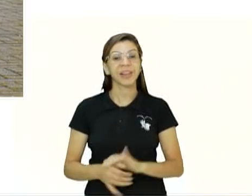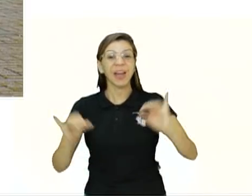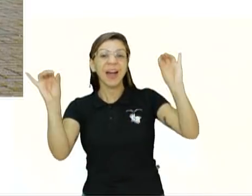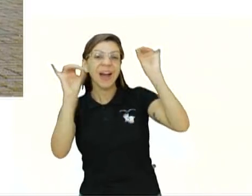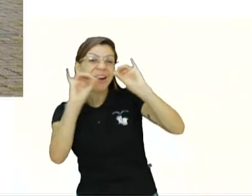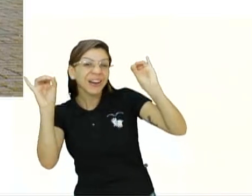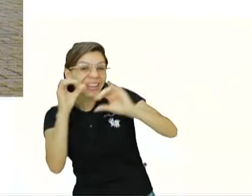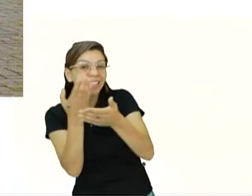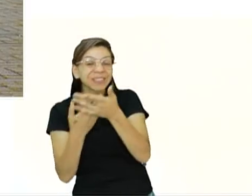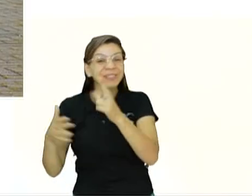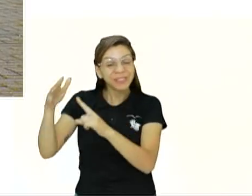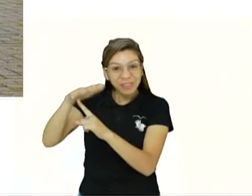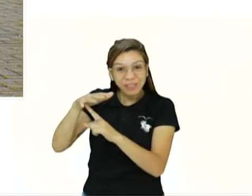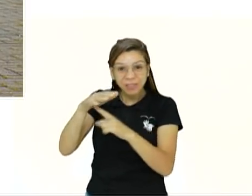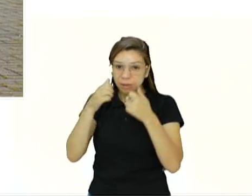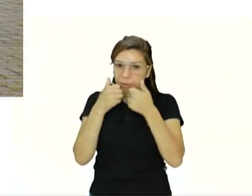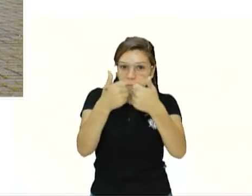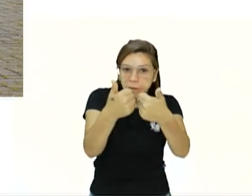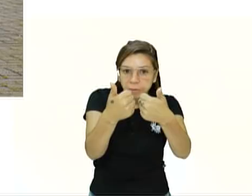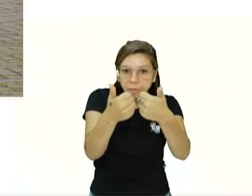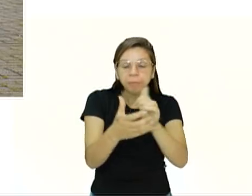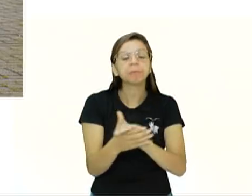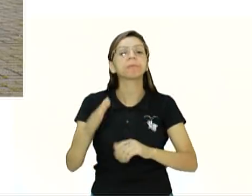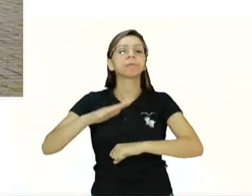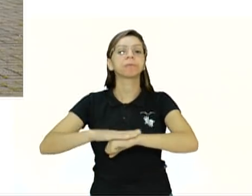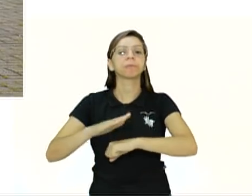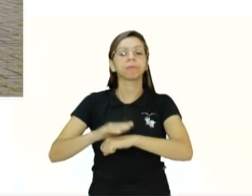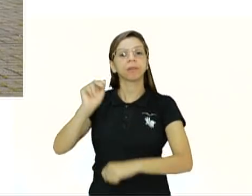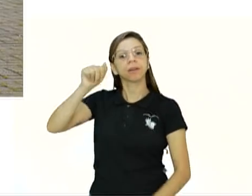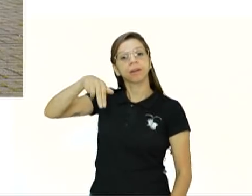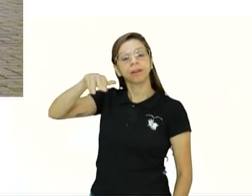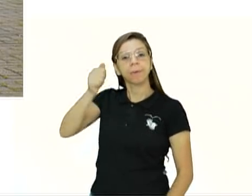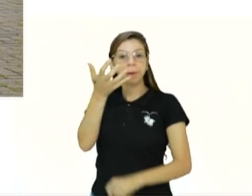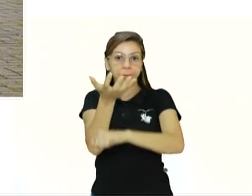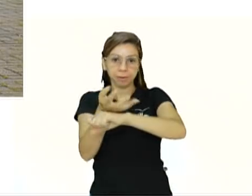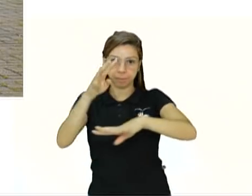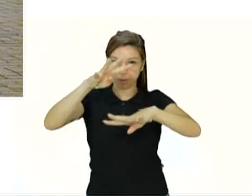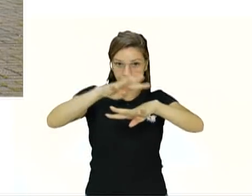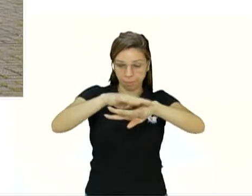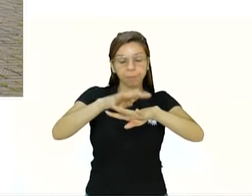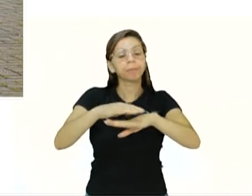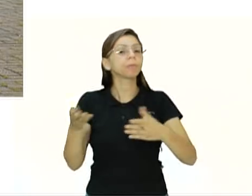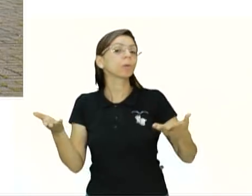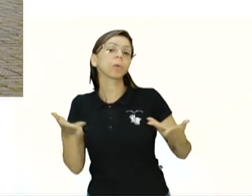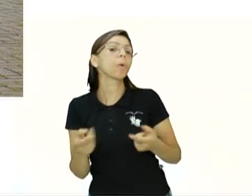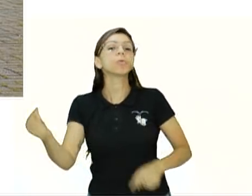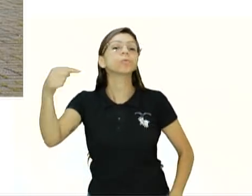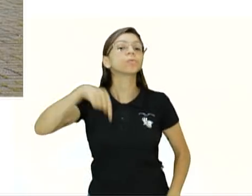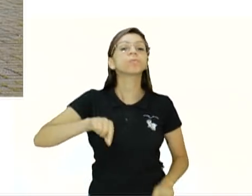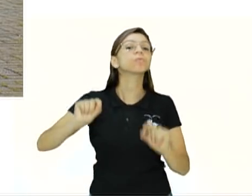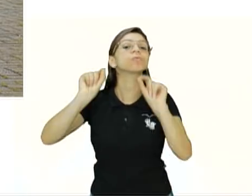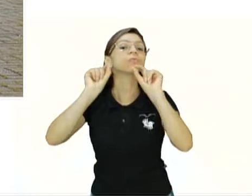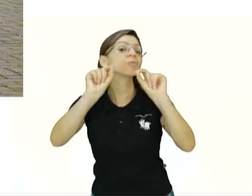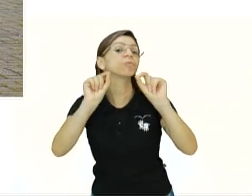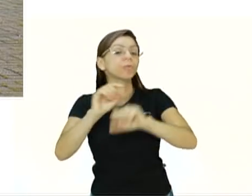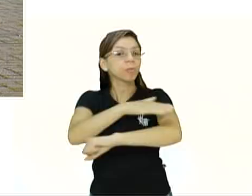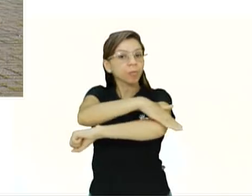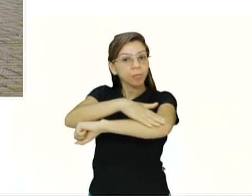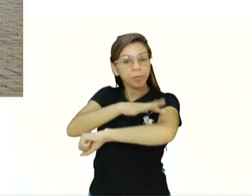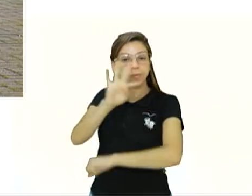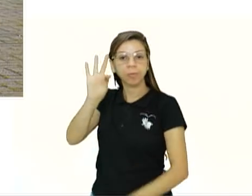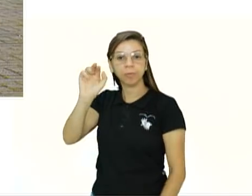Olá pessoal do Aula Paraná, tudo bem com vocês? Eu sou a professora Arabel de Matemática e hoje eu estou aqui no Parque